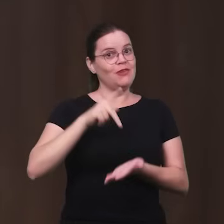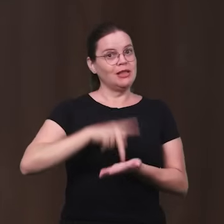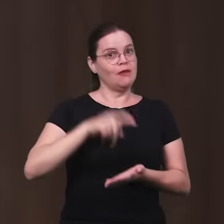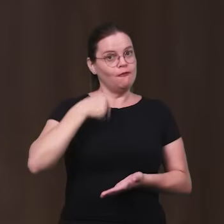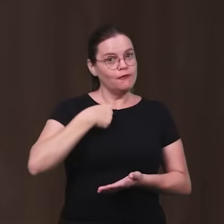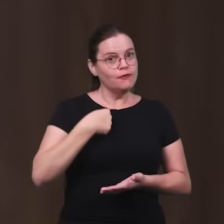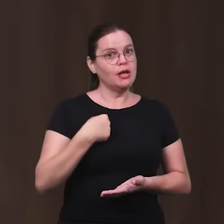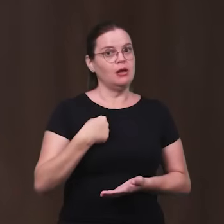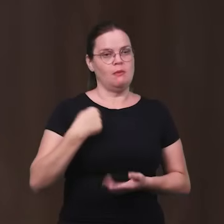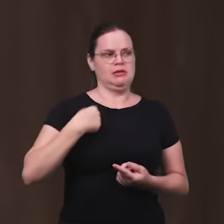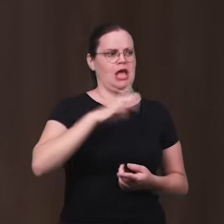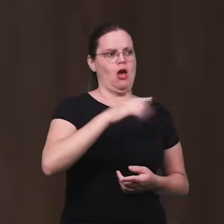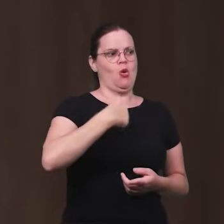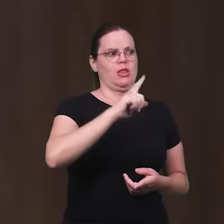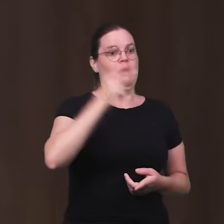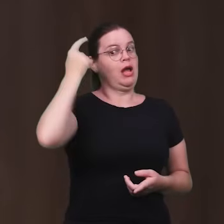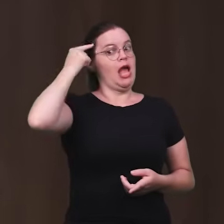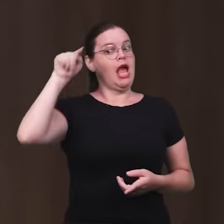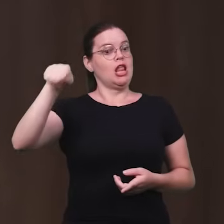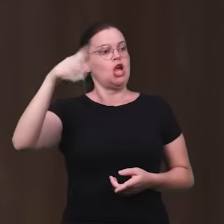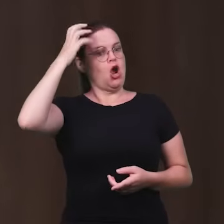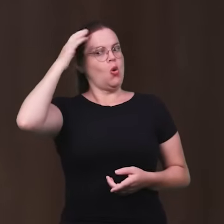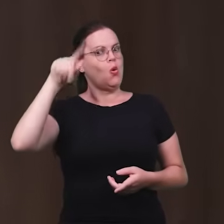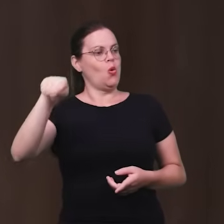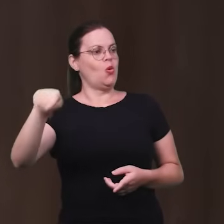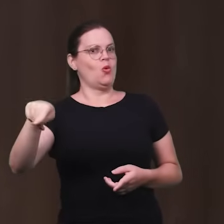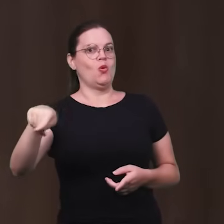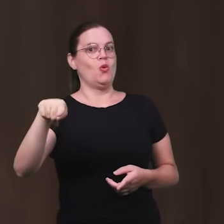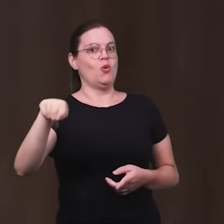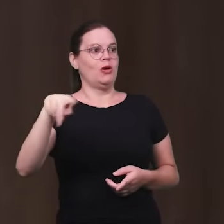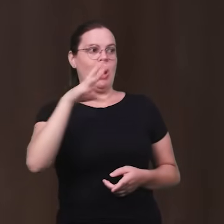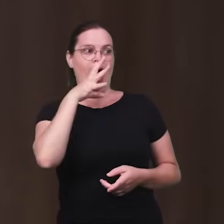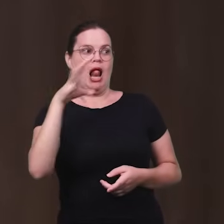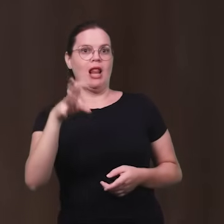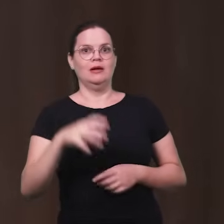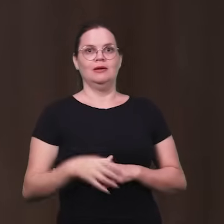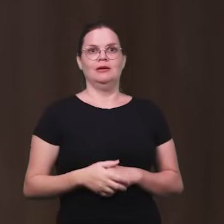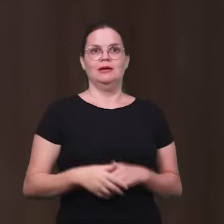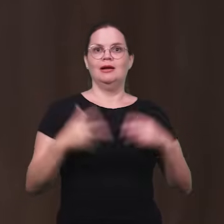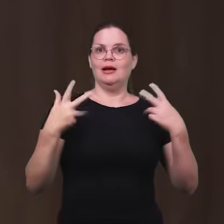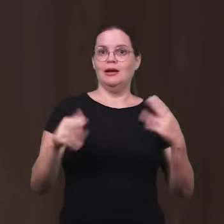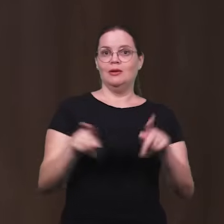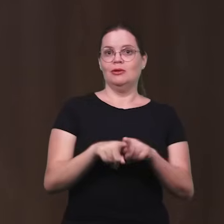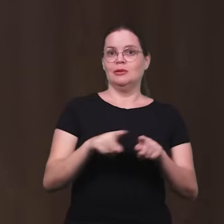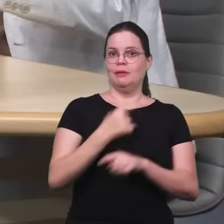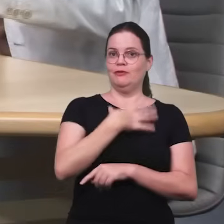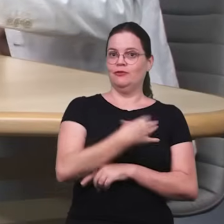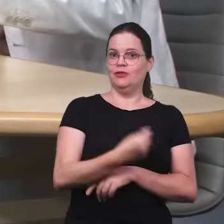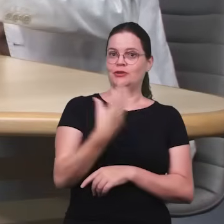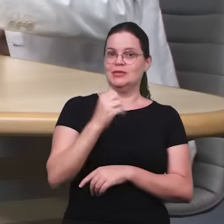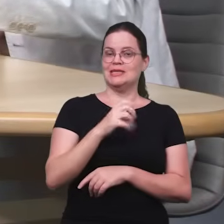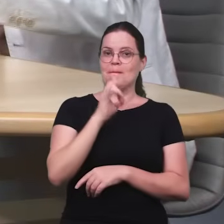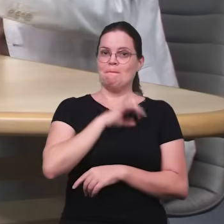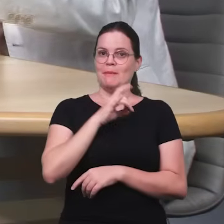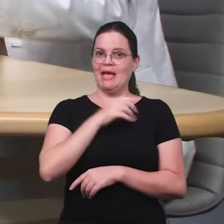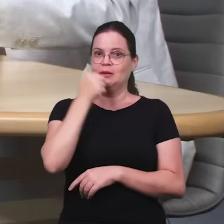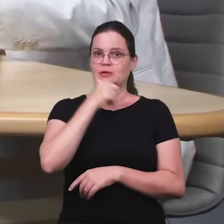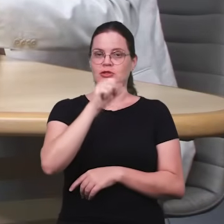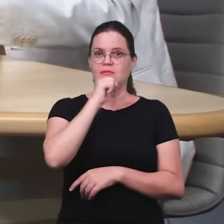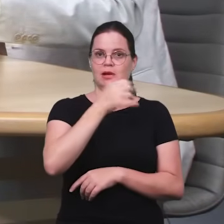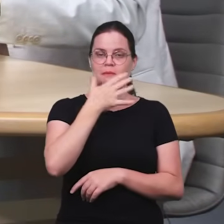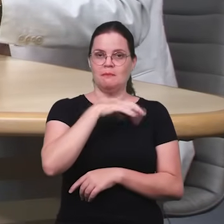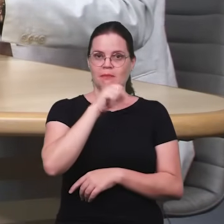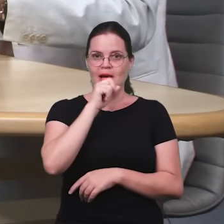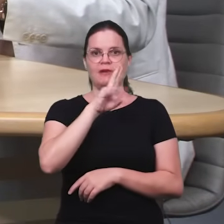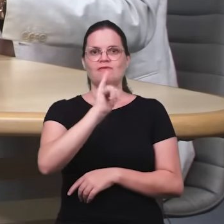de perder. Filhos que têm medo dos pais mentem às vezes. Verdade. Mente porque tem medo do